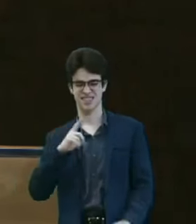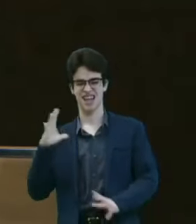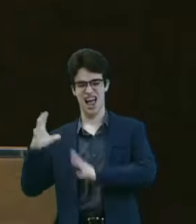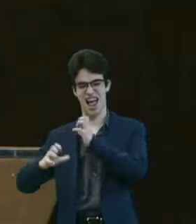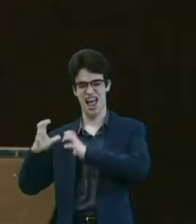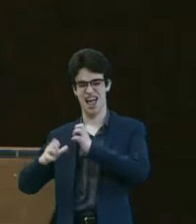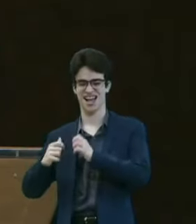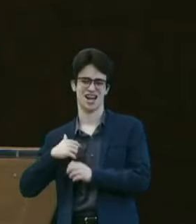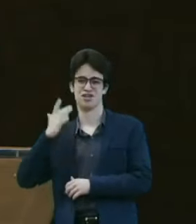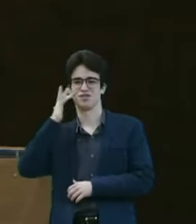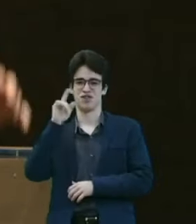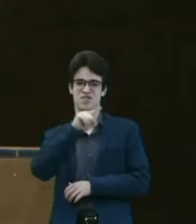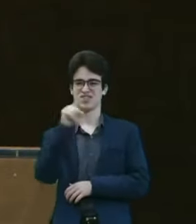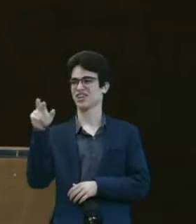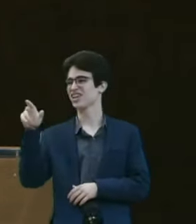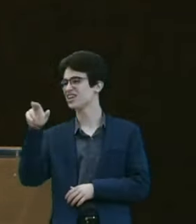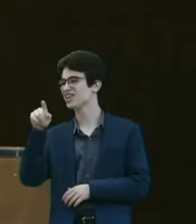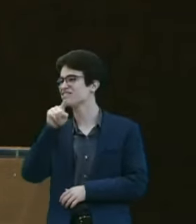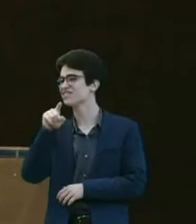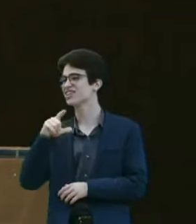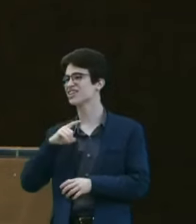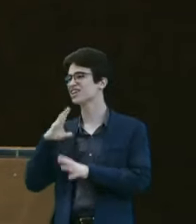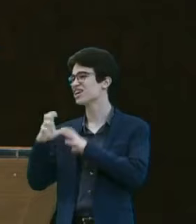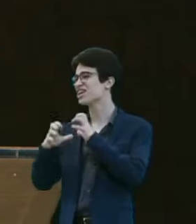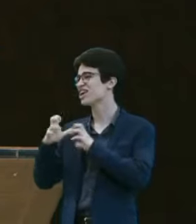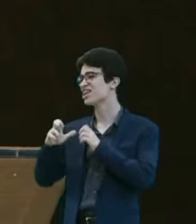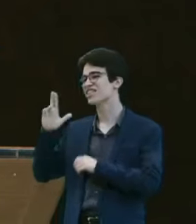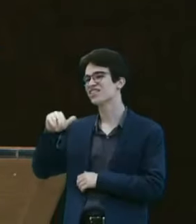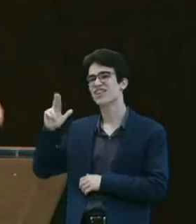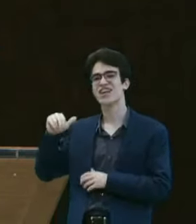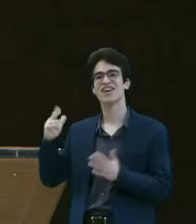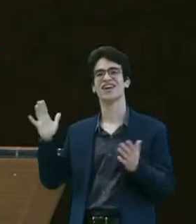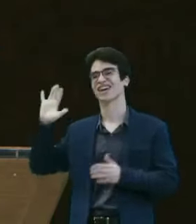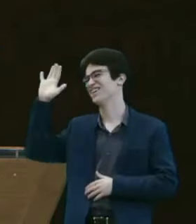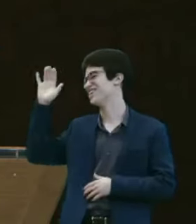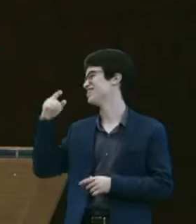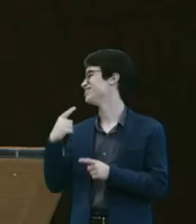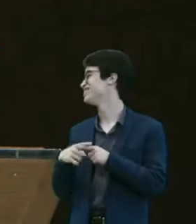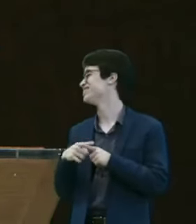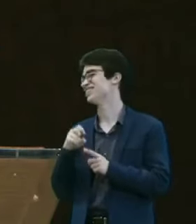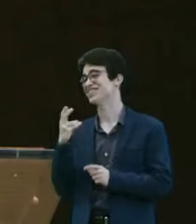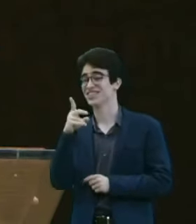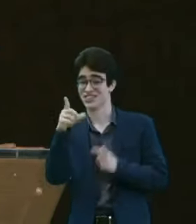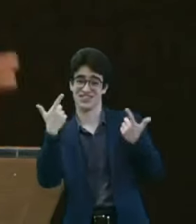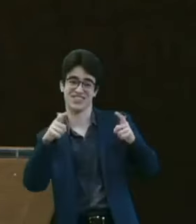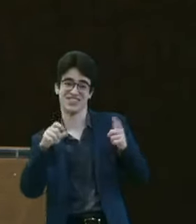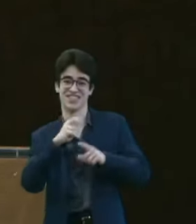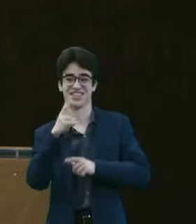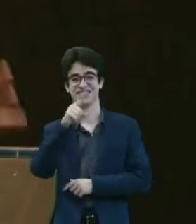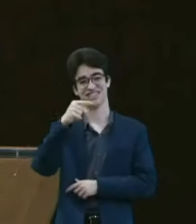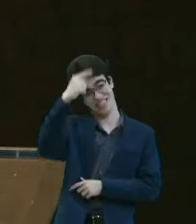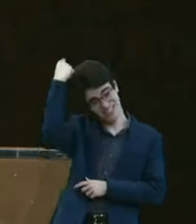Eu não sei se você tem irmãos. Quem nunca brigou com o irmão aqui? É porque você ou não tem, ou você é